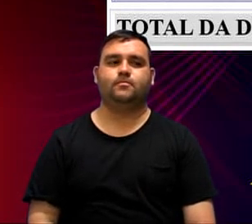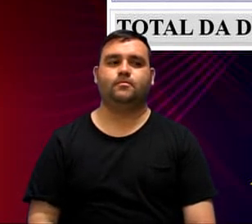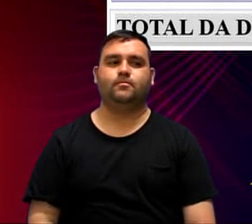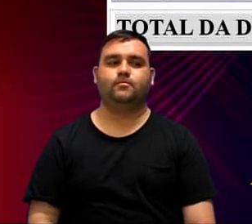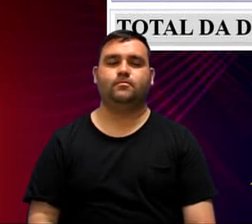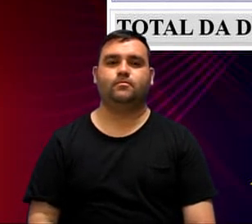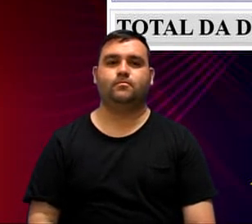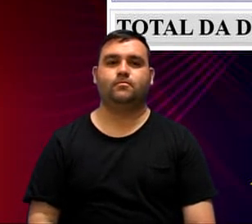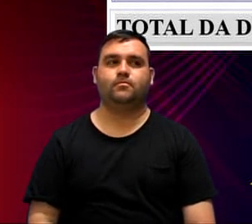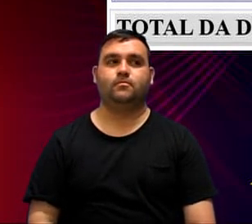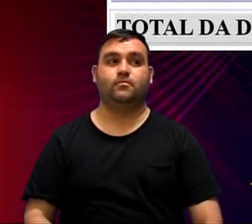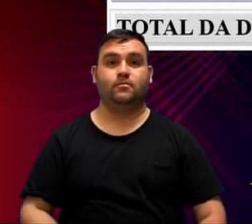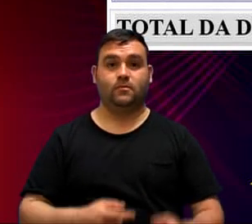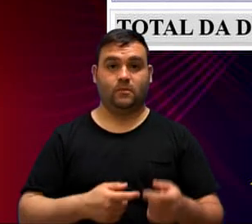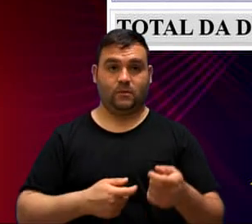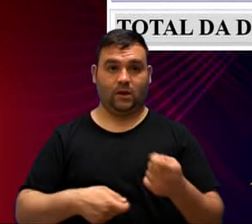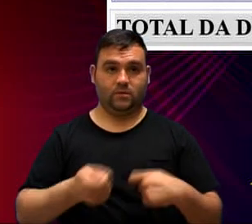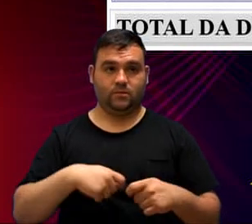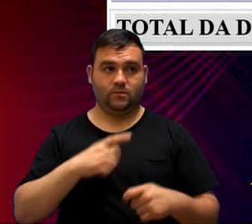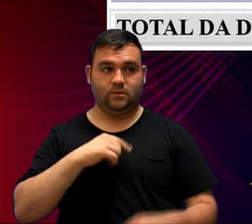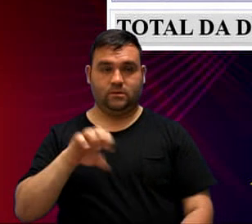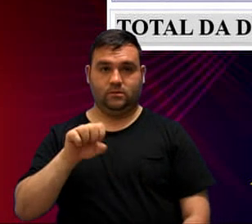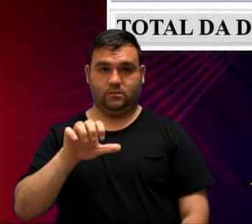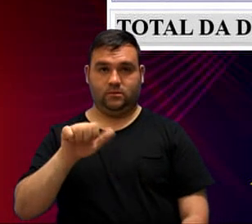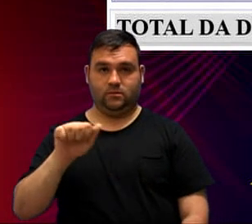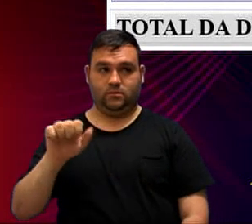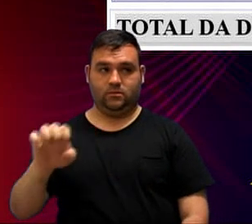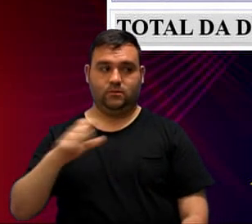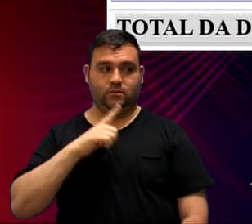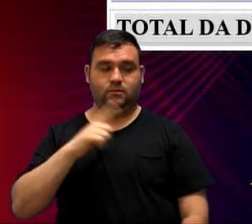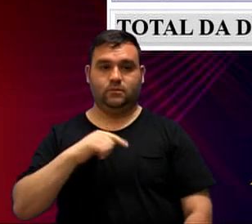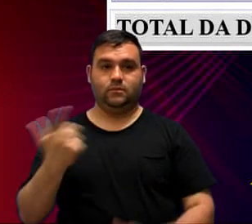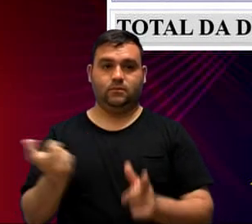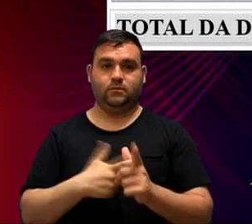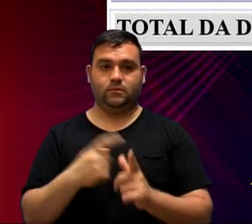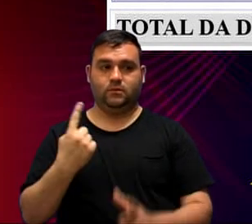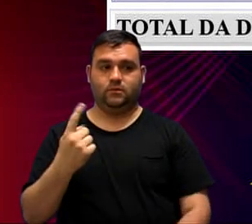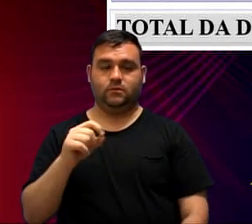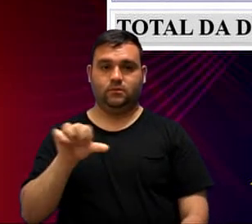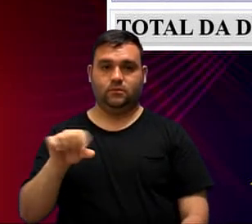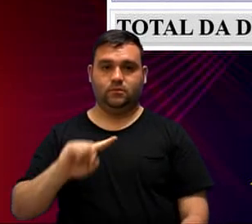quê? Então, que a administração indireta, o SAI, ela tem uma dívida de